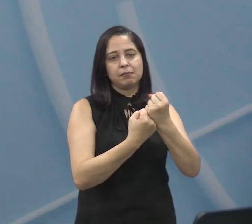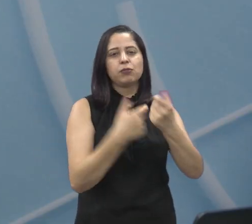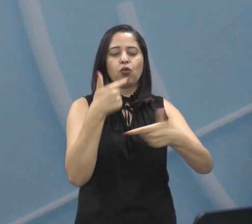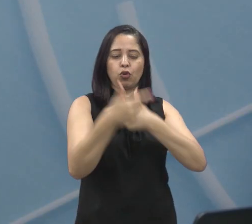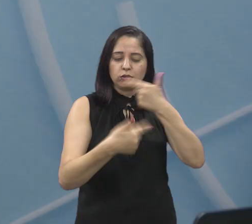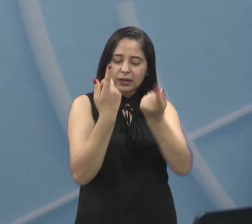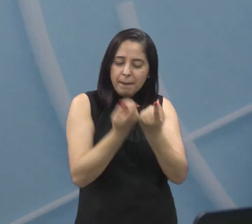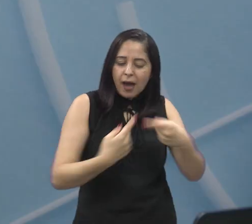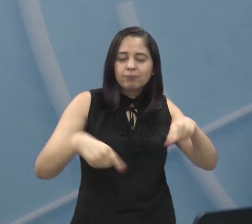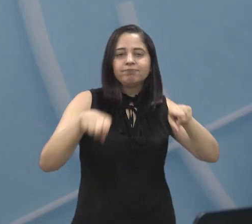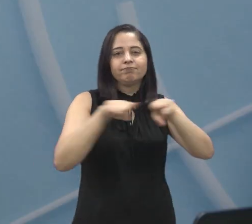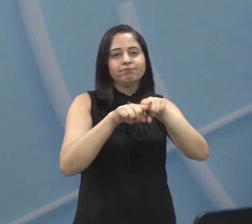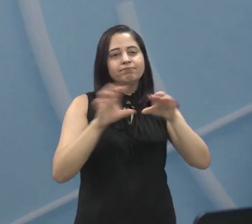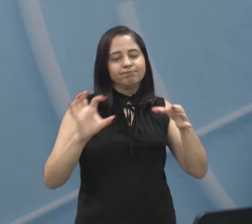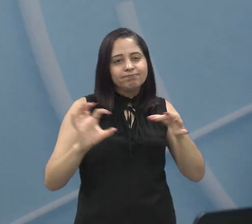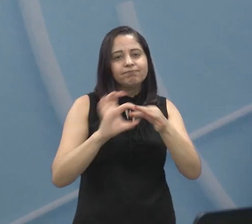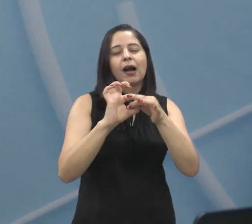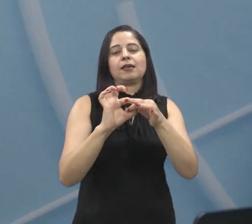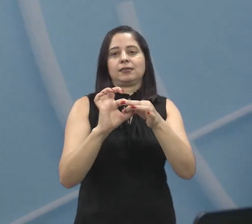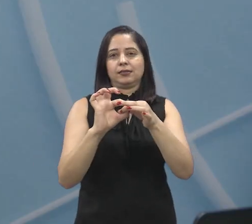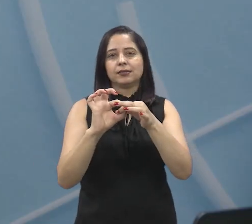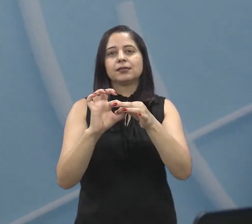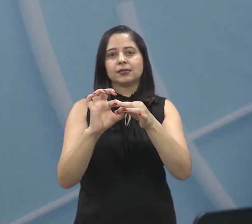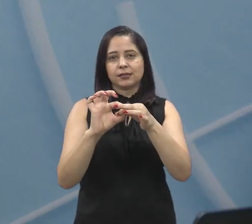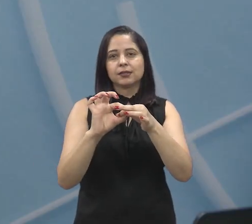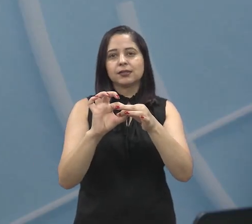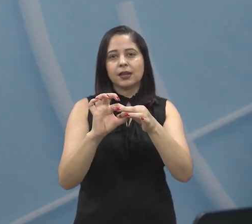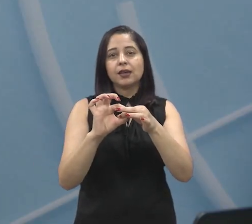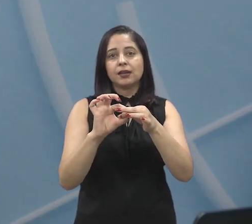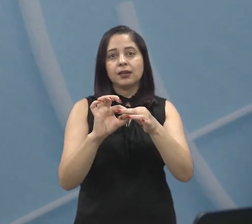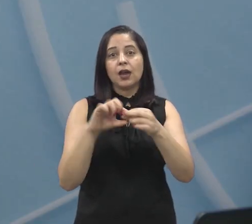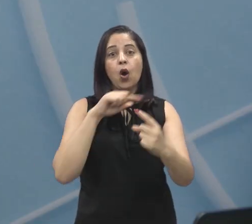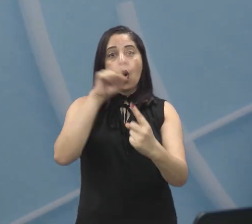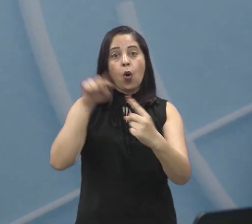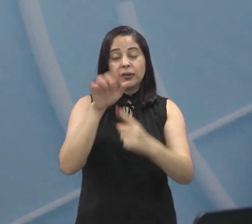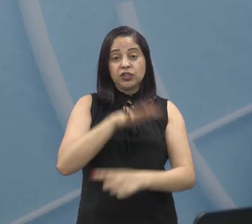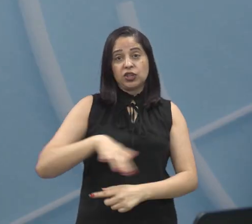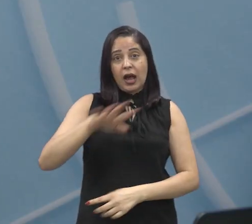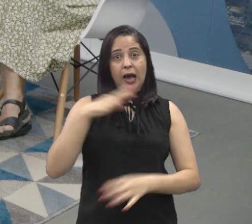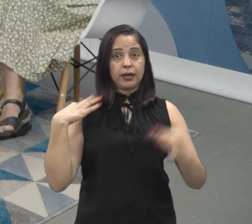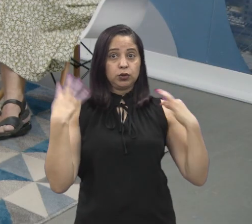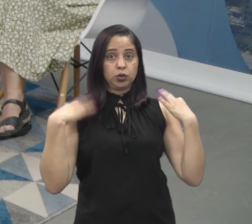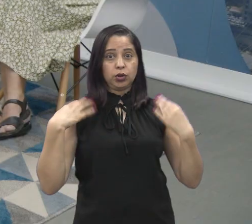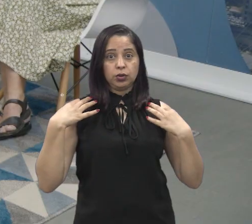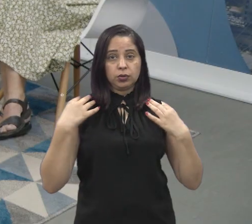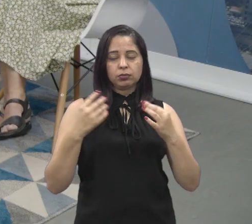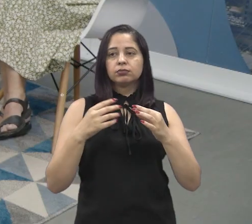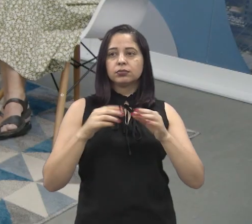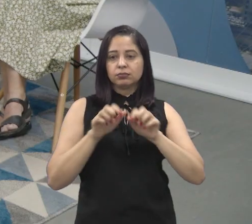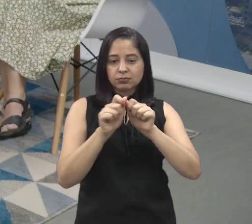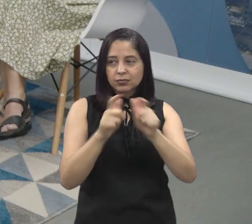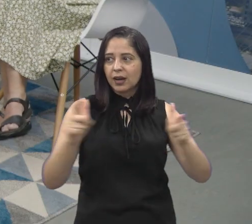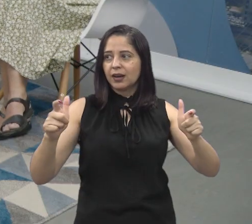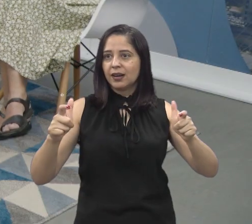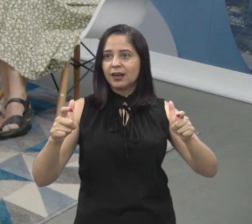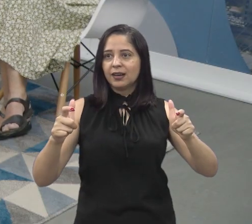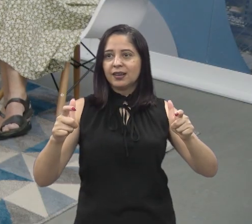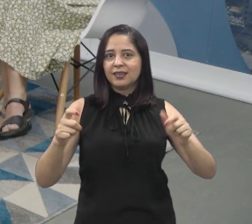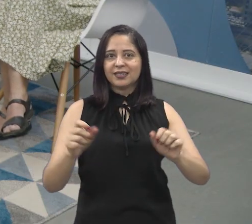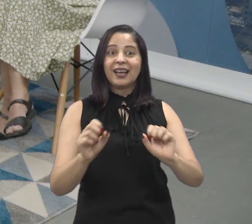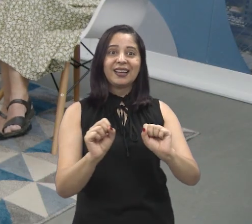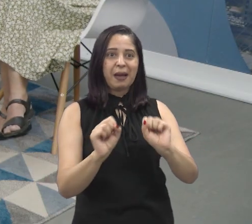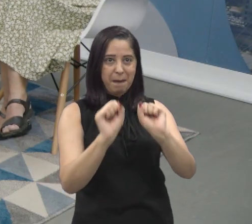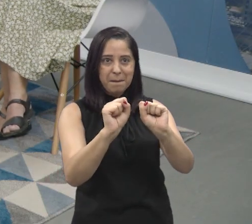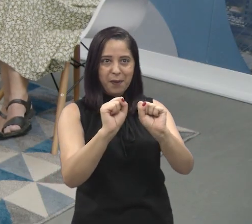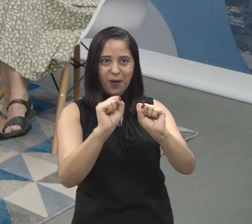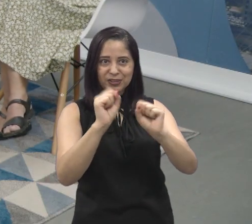junto dos dois para que esse setor se expanda cada vez mais. Eu queria fazer um complemento. É possível? A gente pode